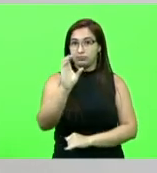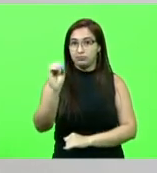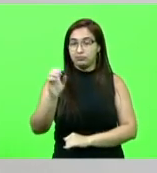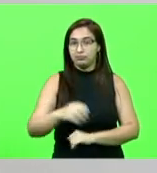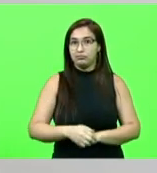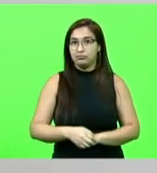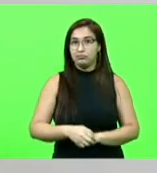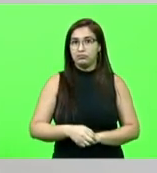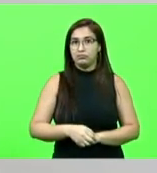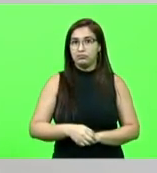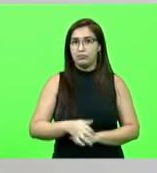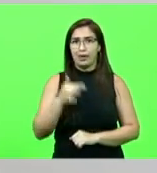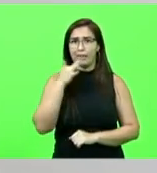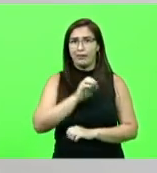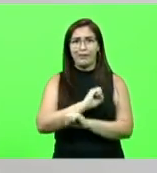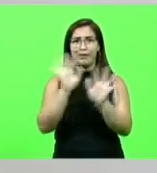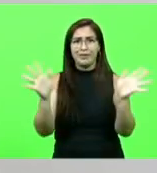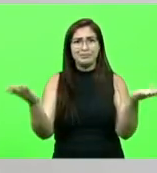Óbvio, isso